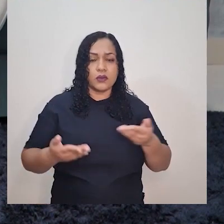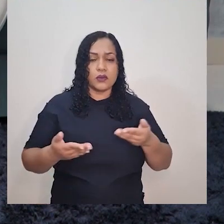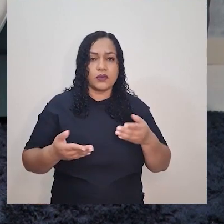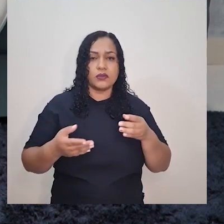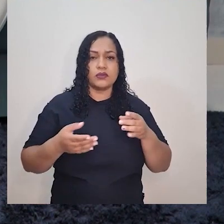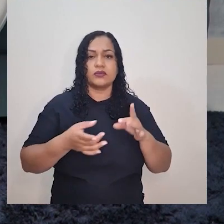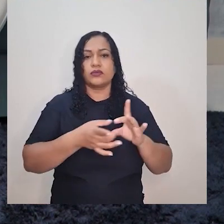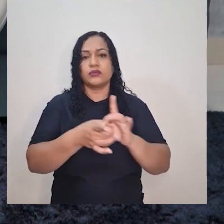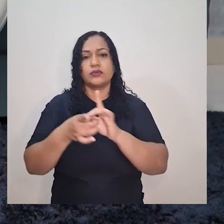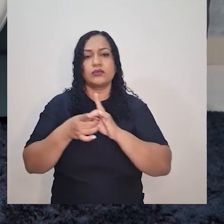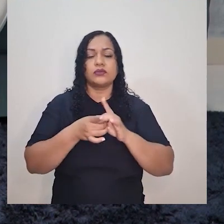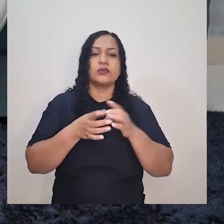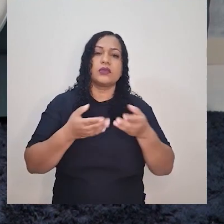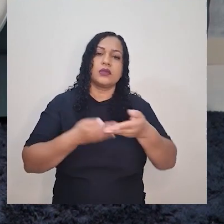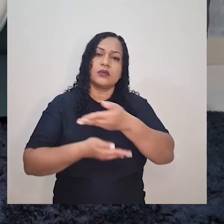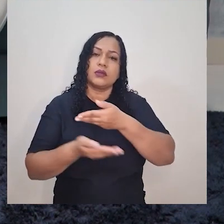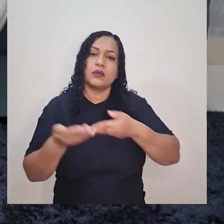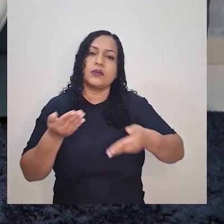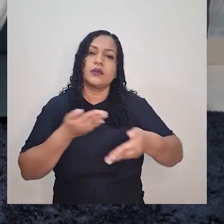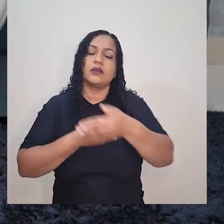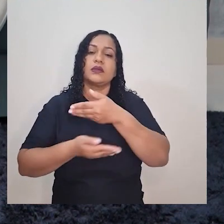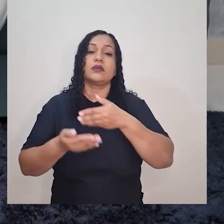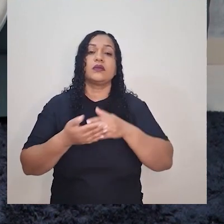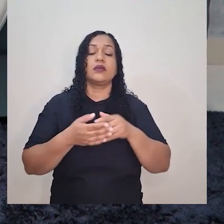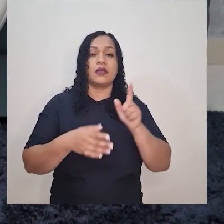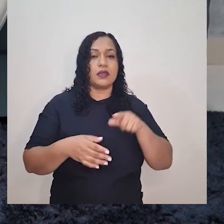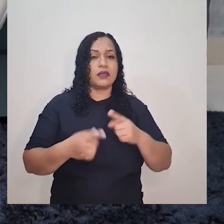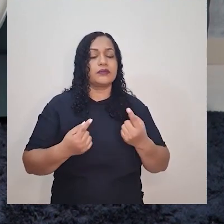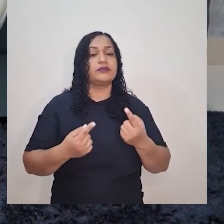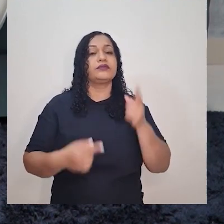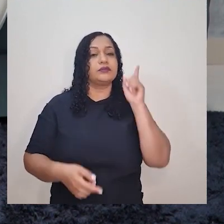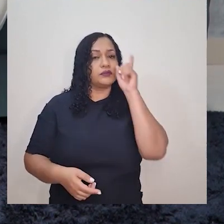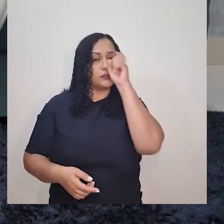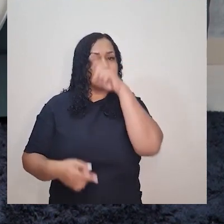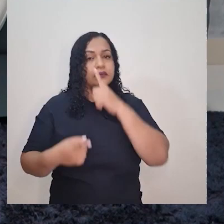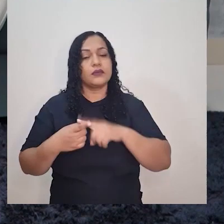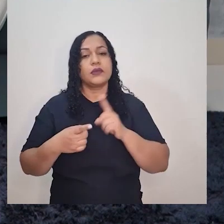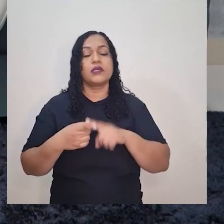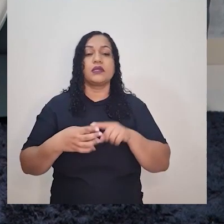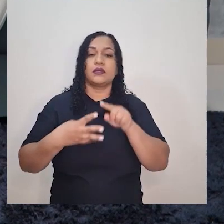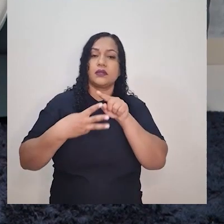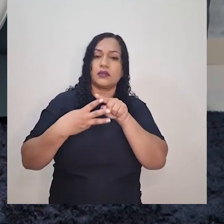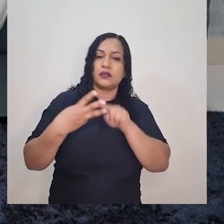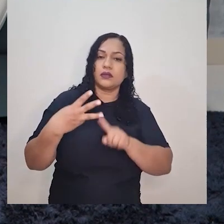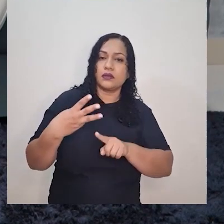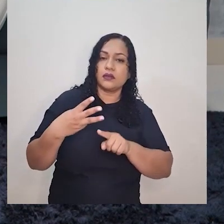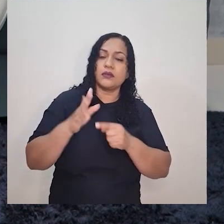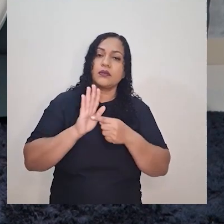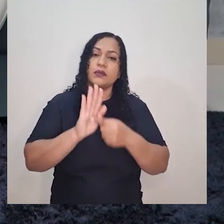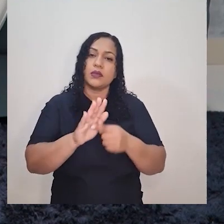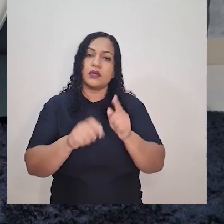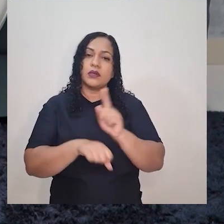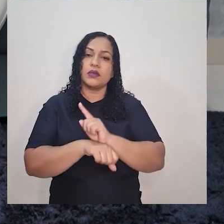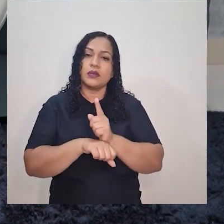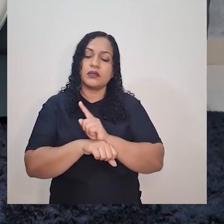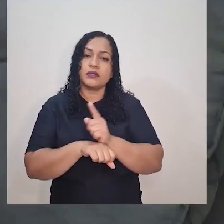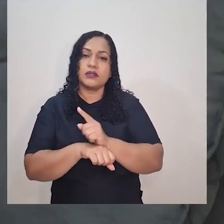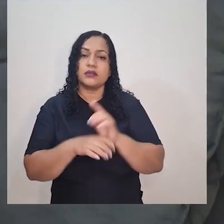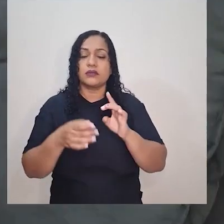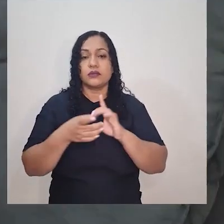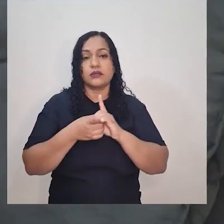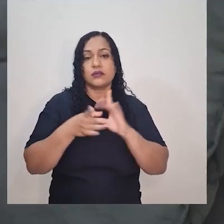grandes desafios, né, no chão da escola. Ao mesmo tempo que os marcos formais trazem a gestão democrática como